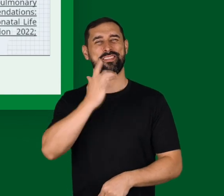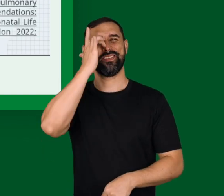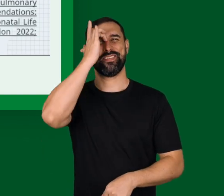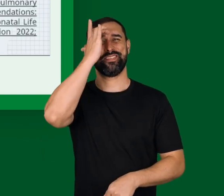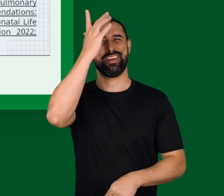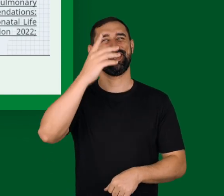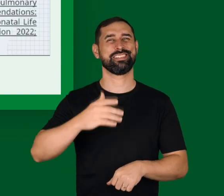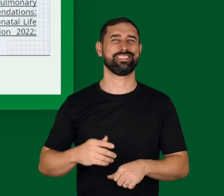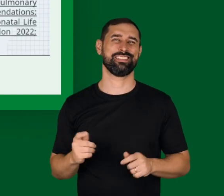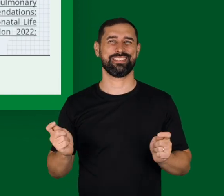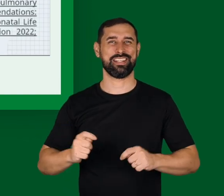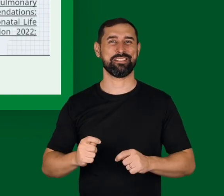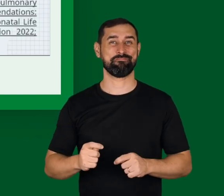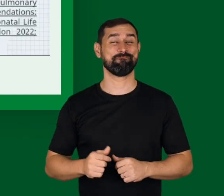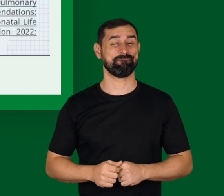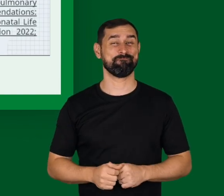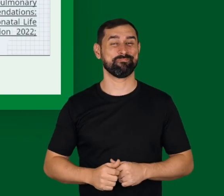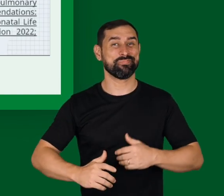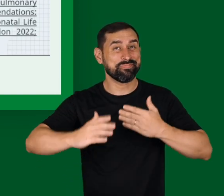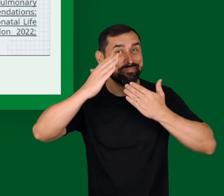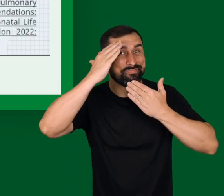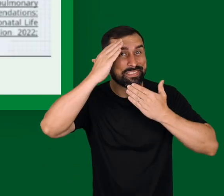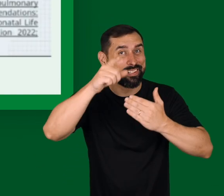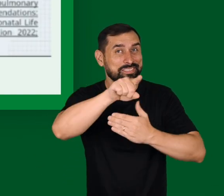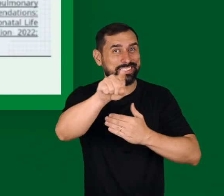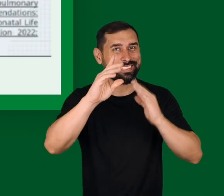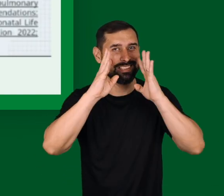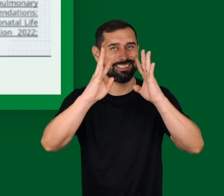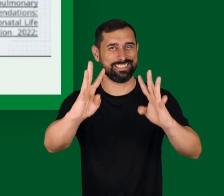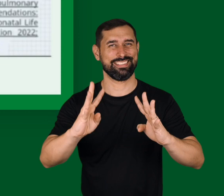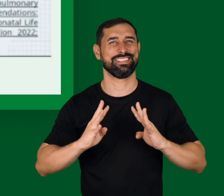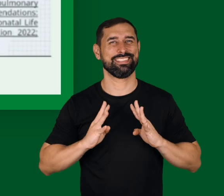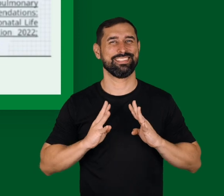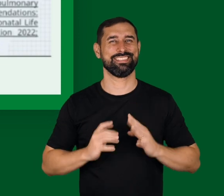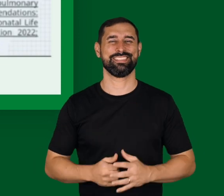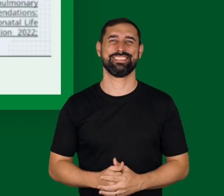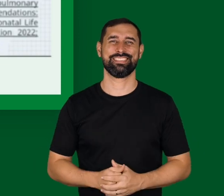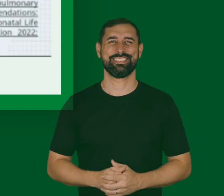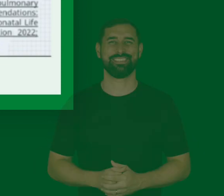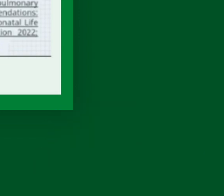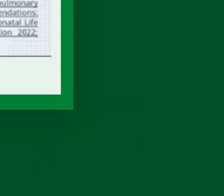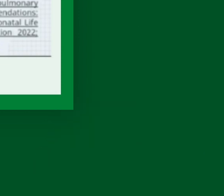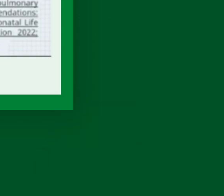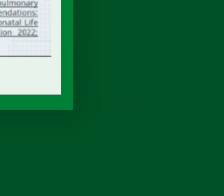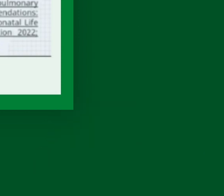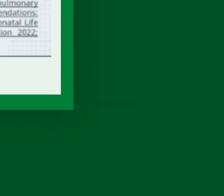aproveitar mais o momento prático. Acho que era isso. Muito obrigada pela atenção de vocês.